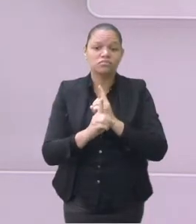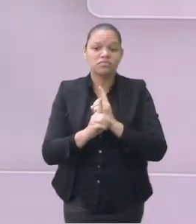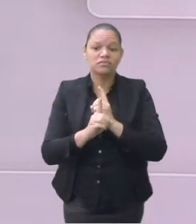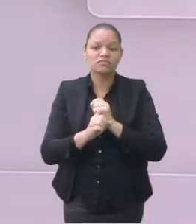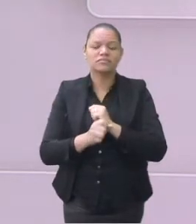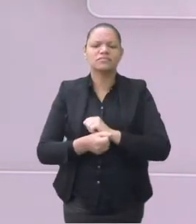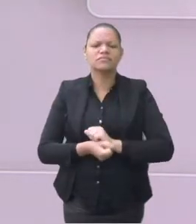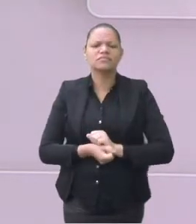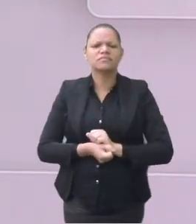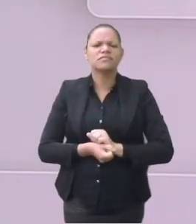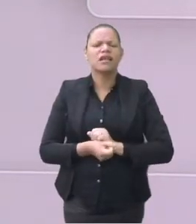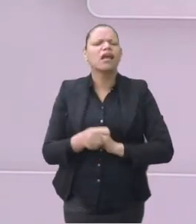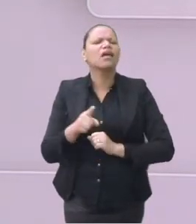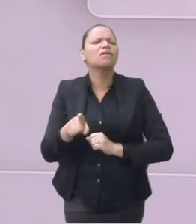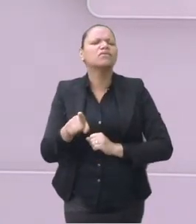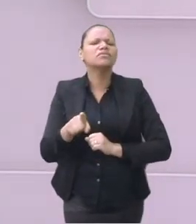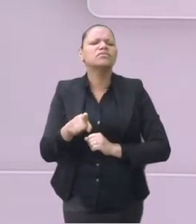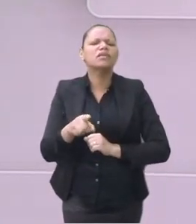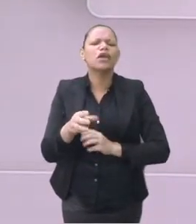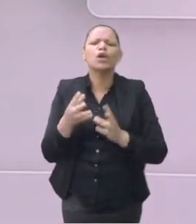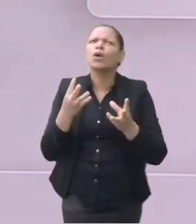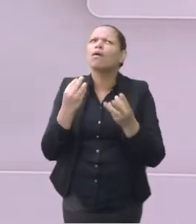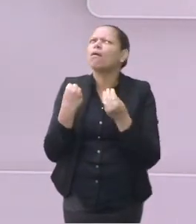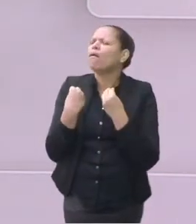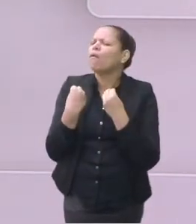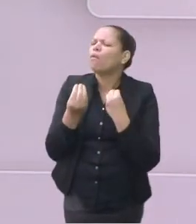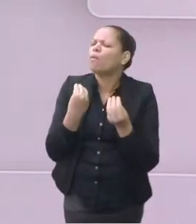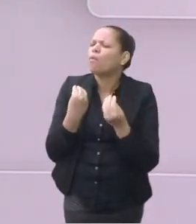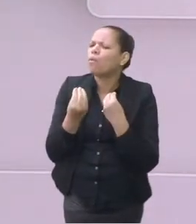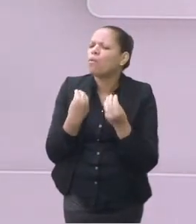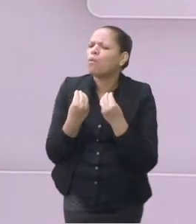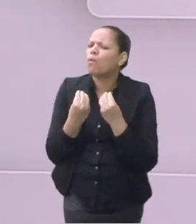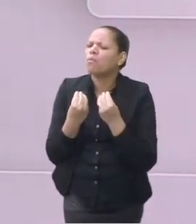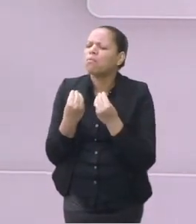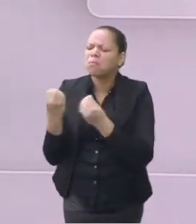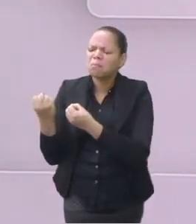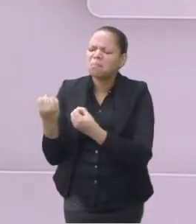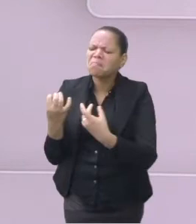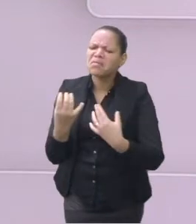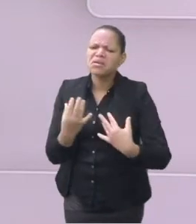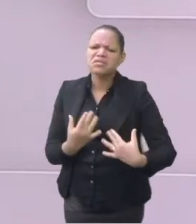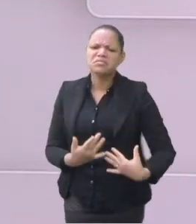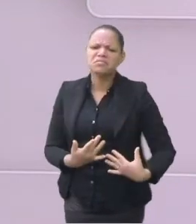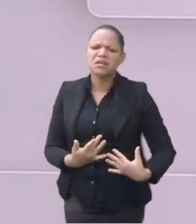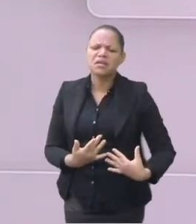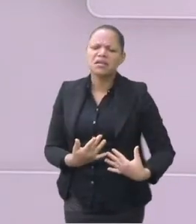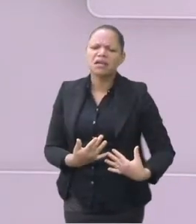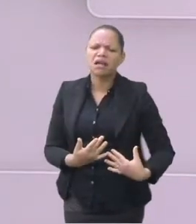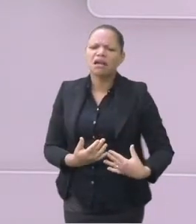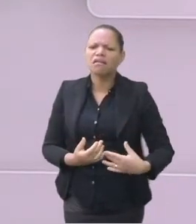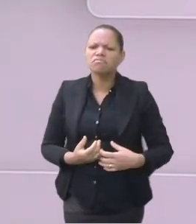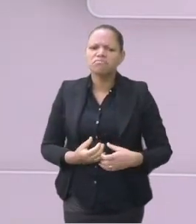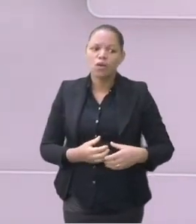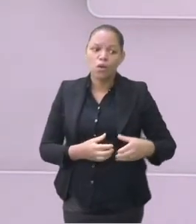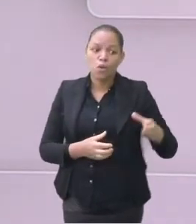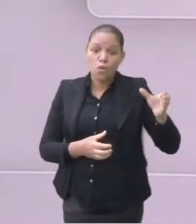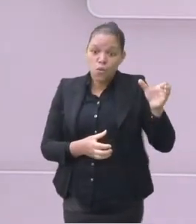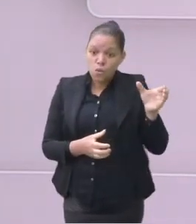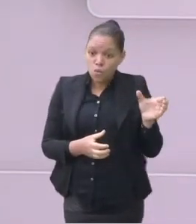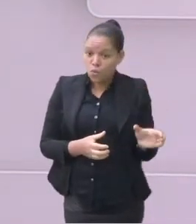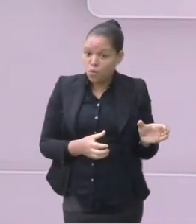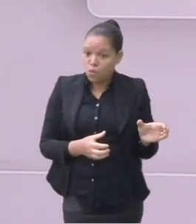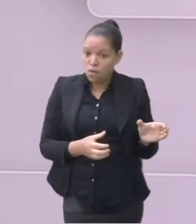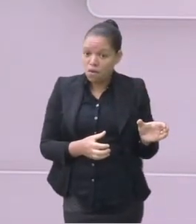você explicaria para mim? Pensa aí onde você está agora. Se é na sala, se é no quarto, no